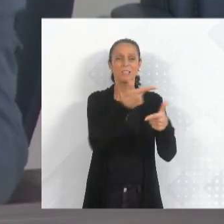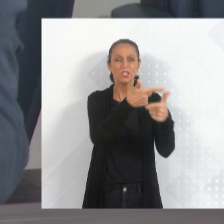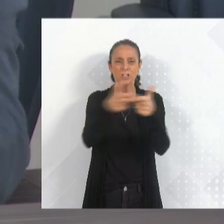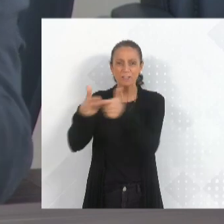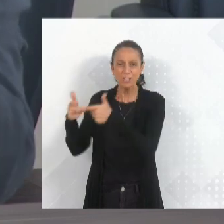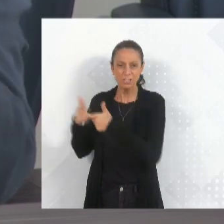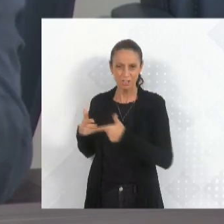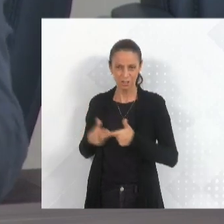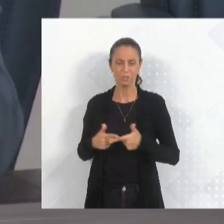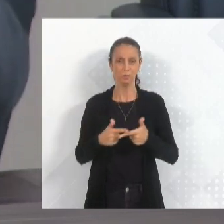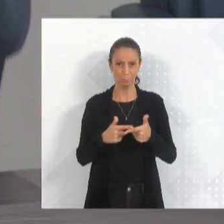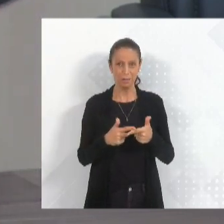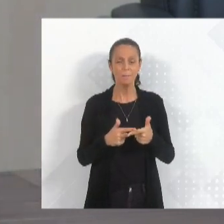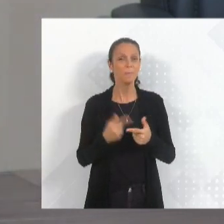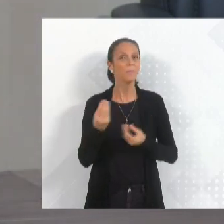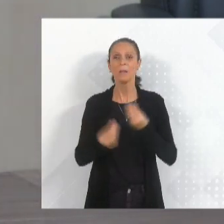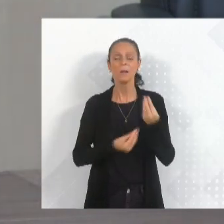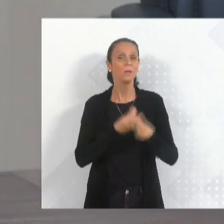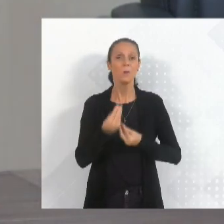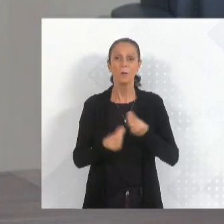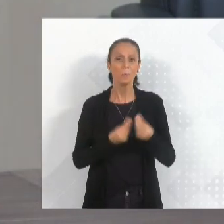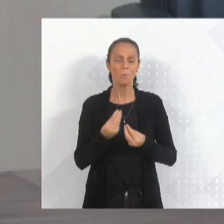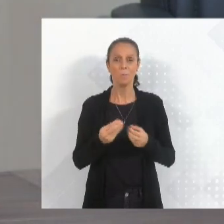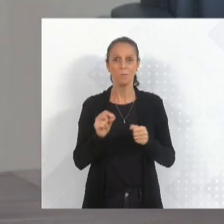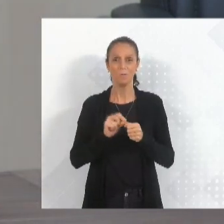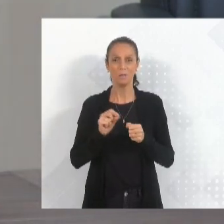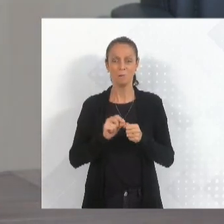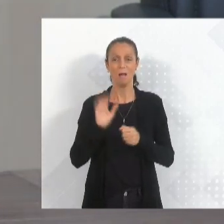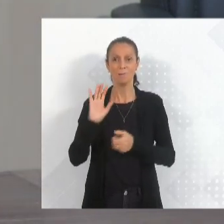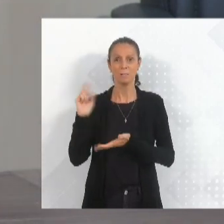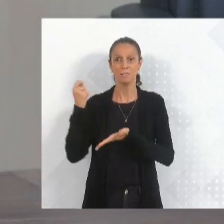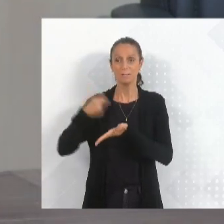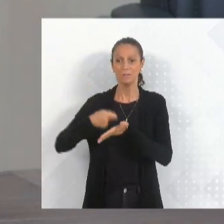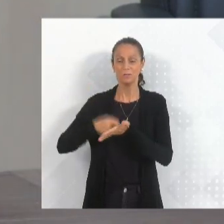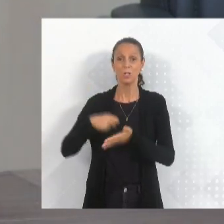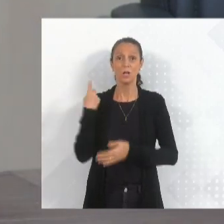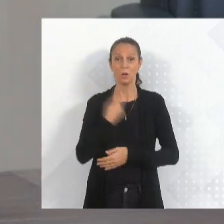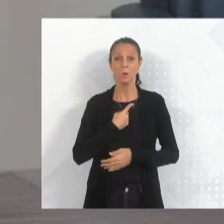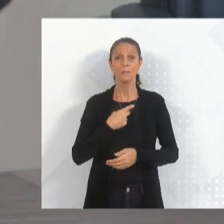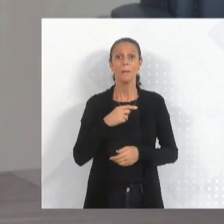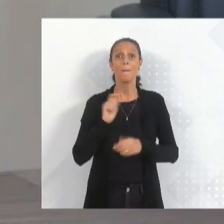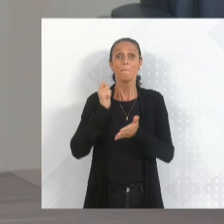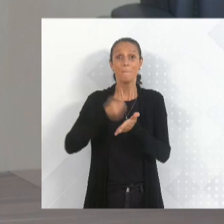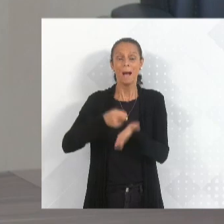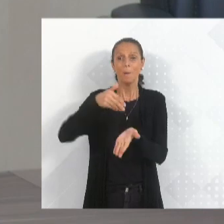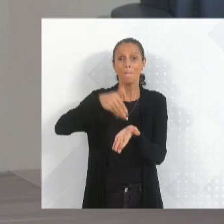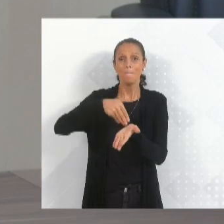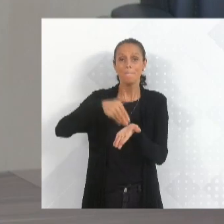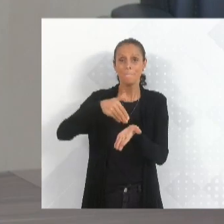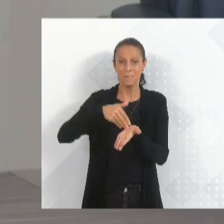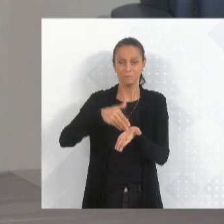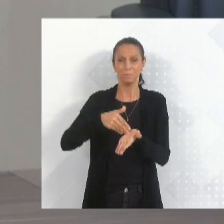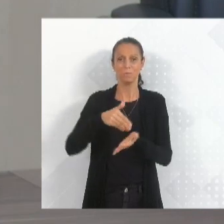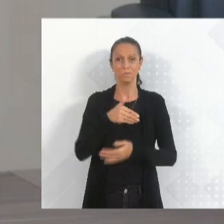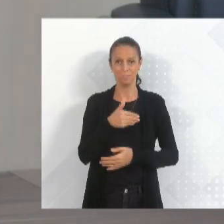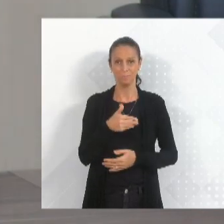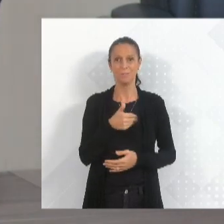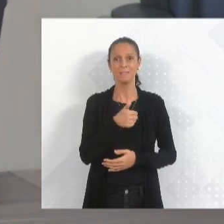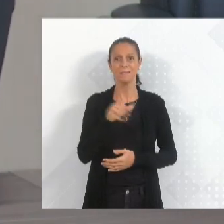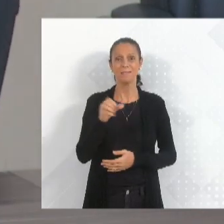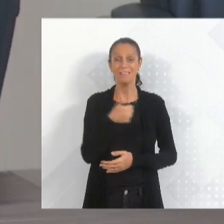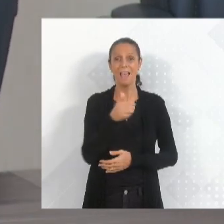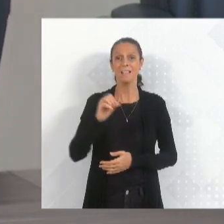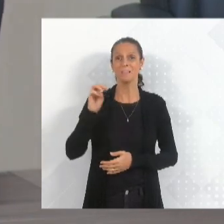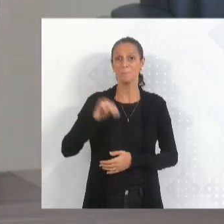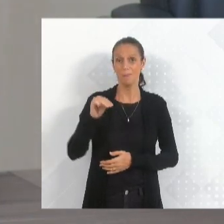falando, se dá nessa exigência de pagar no mínimo os 10 metros usados. E o esgoto é